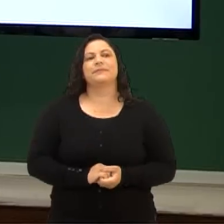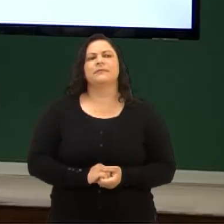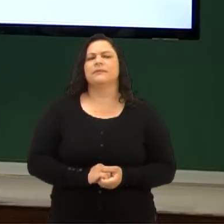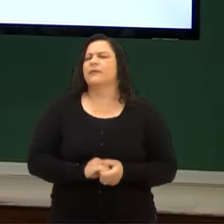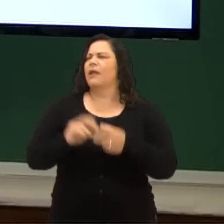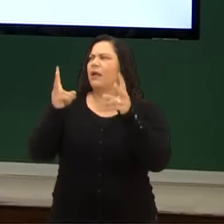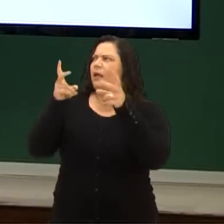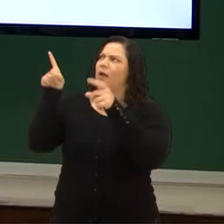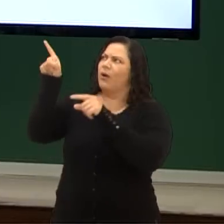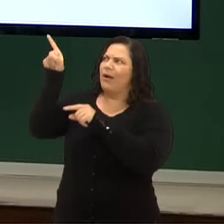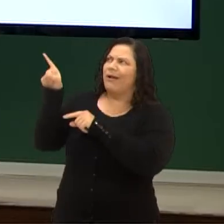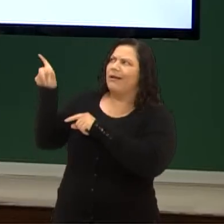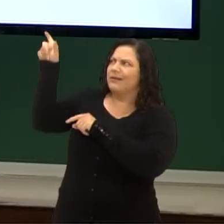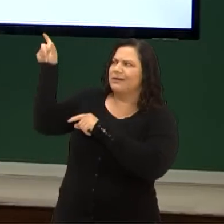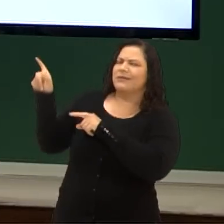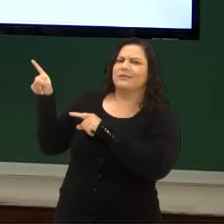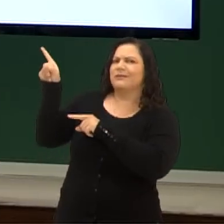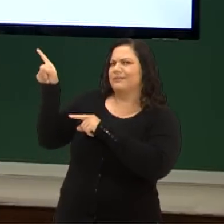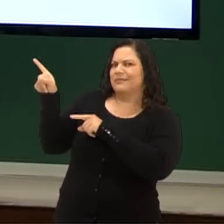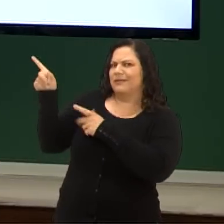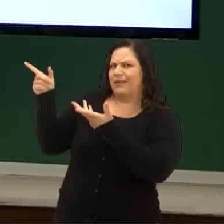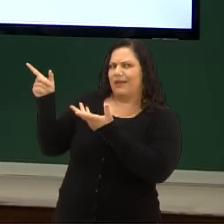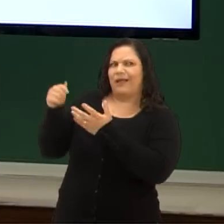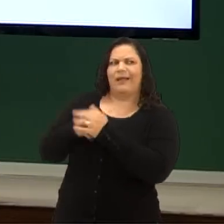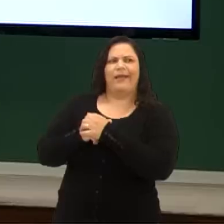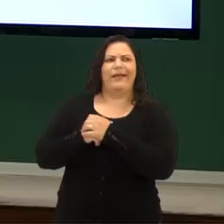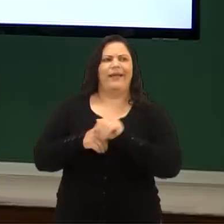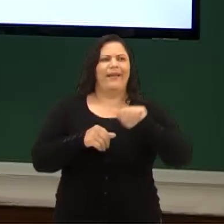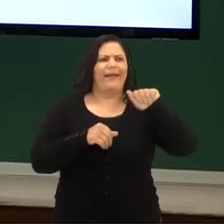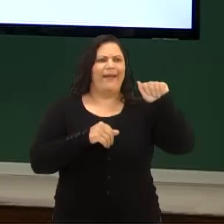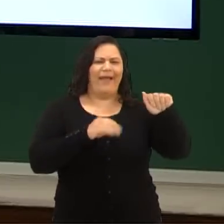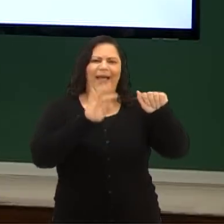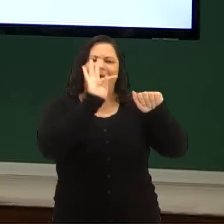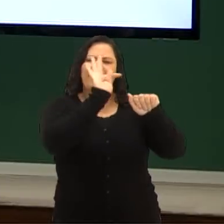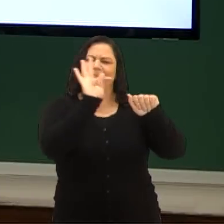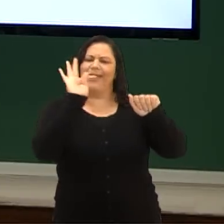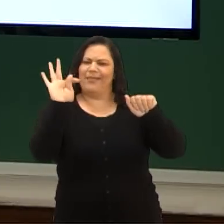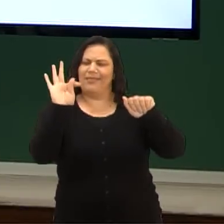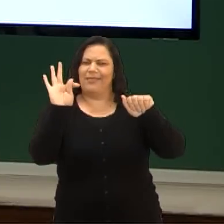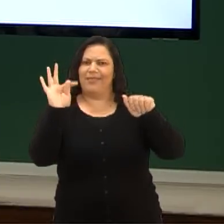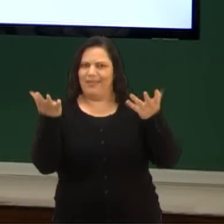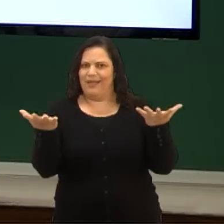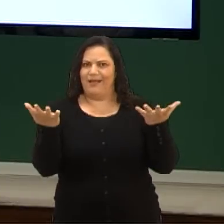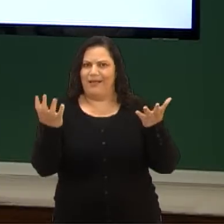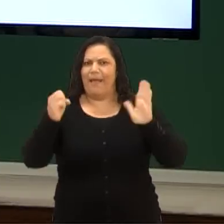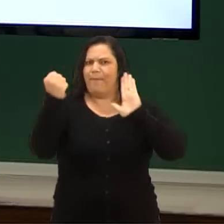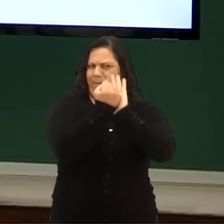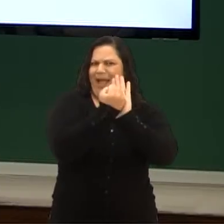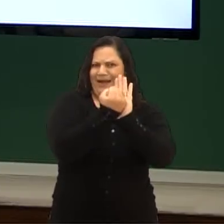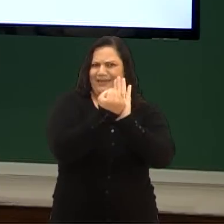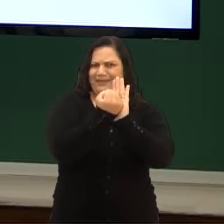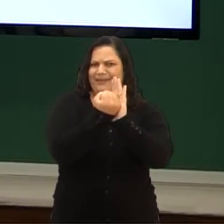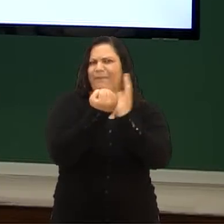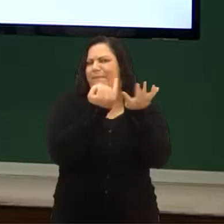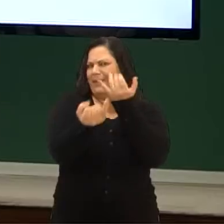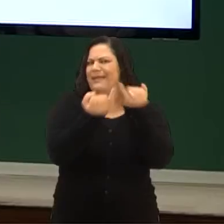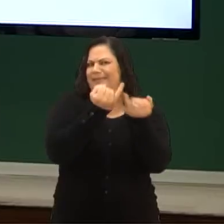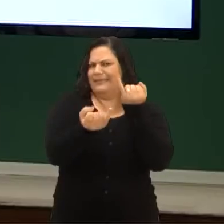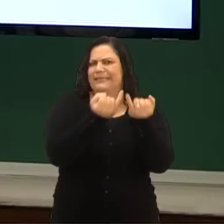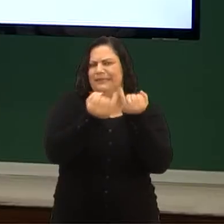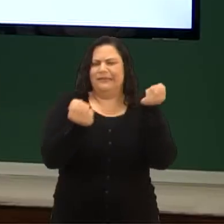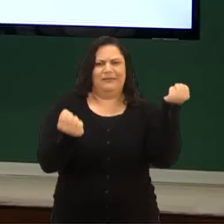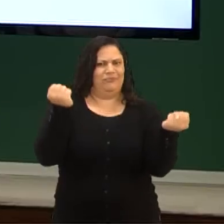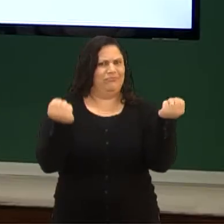dele, olha a carinha dele. É ATT, quase um carro, né? Quase um carro. Então, o que a gente tem que fazer na